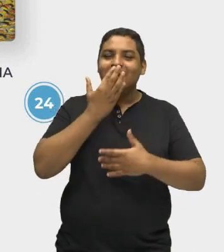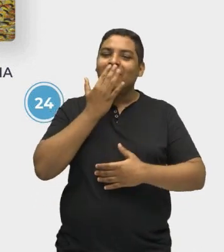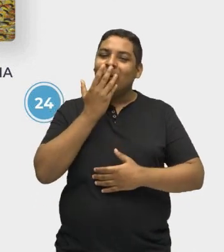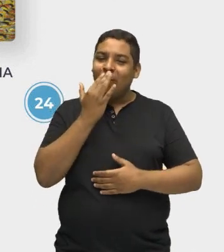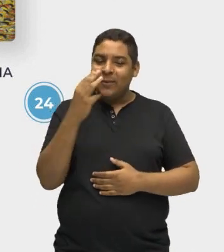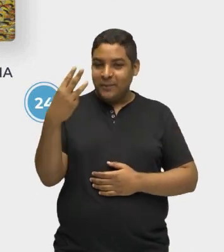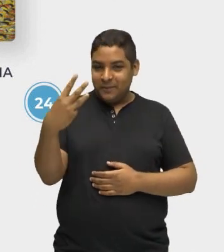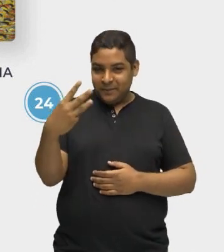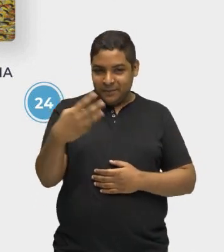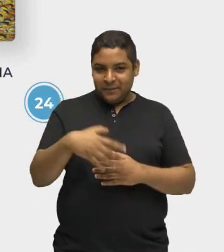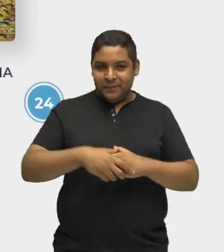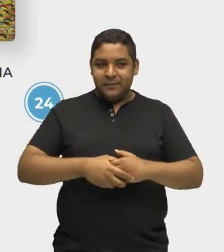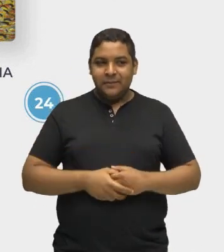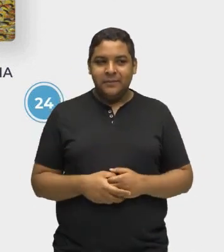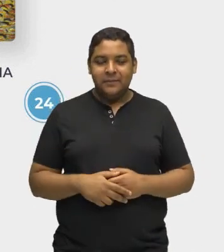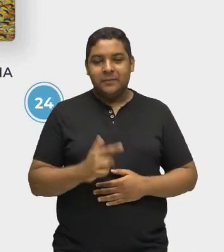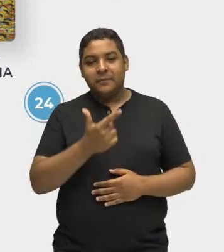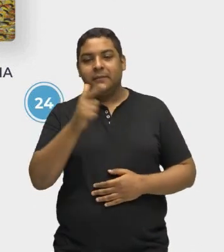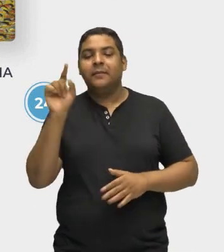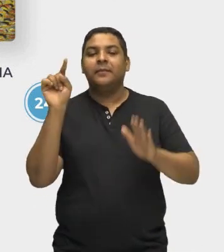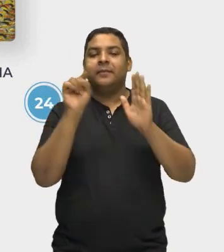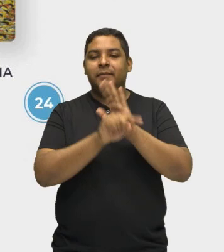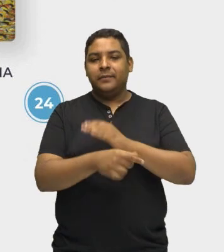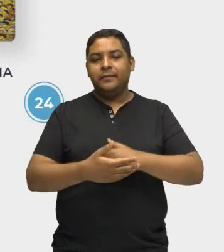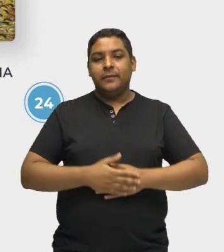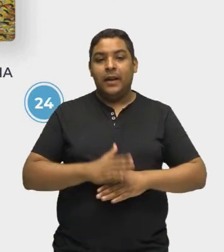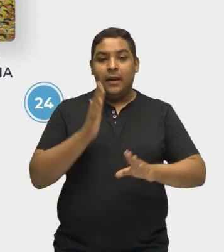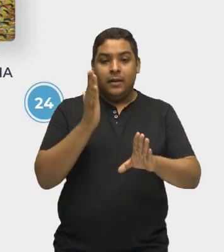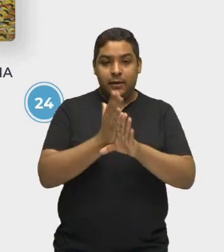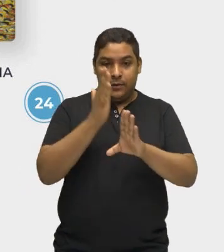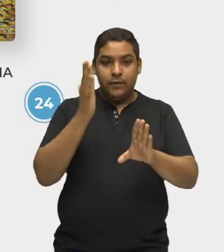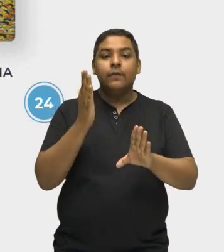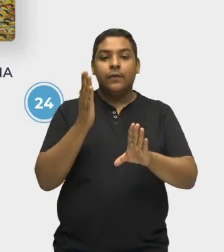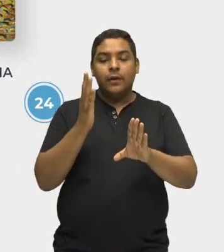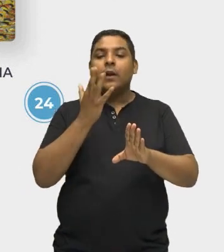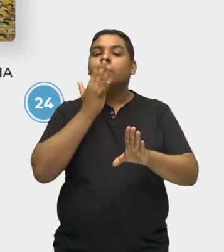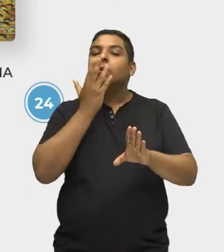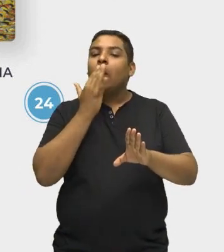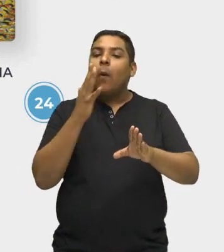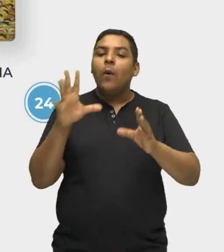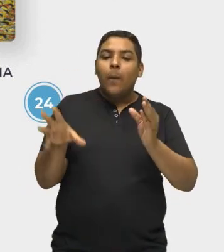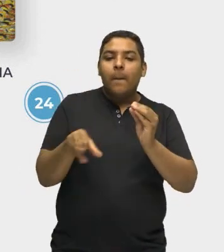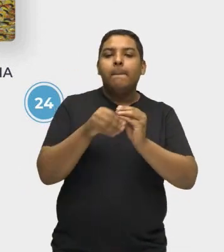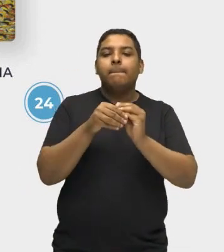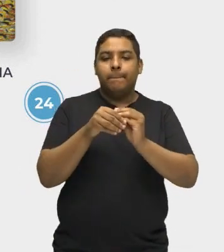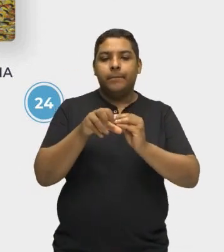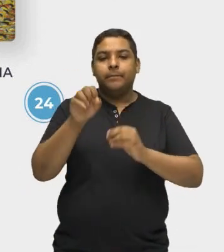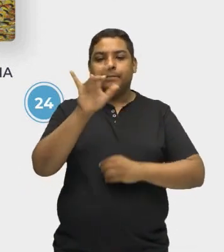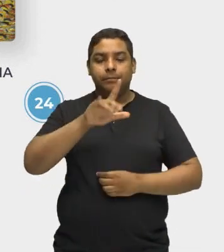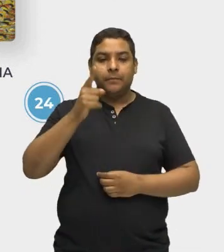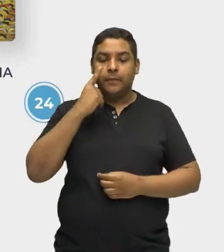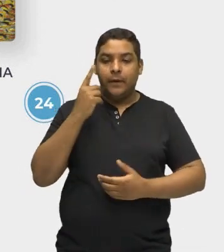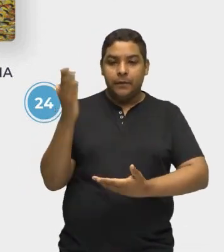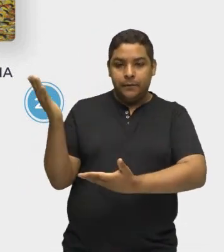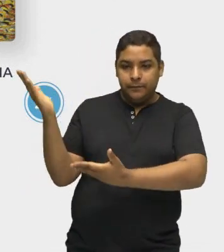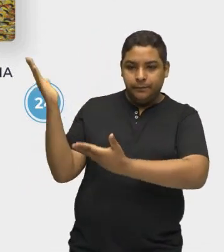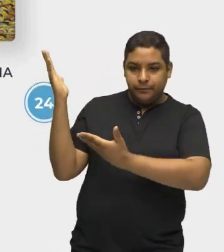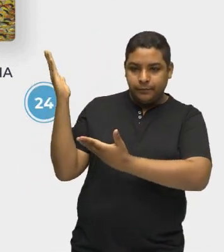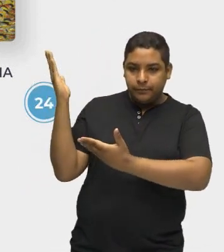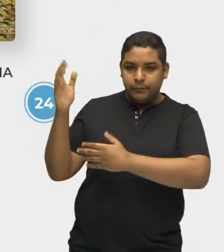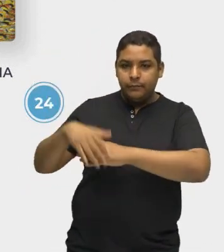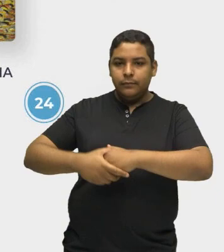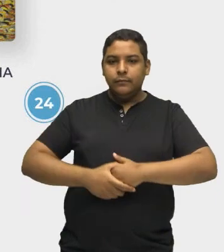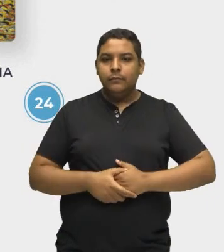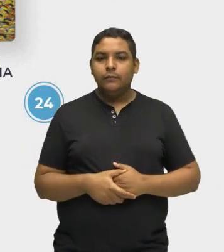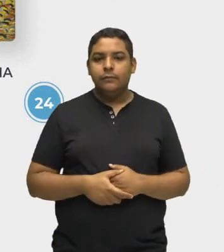outra questão é a seguinte: identifique as cores complementares do quadro de Van Gogh, Terraço do Café